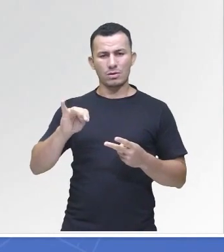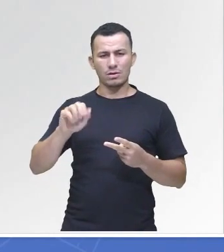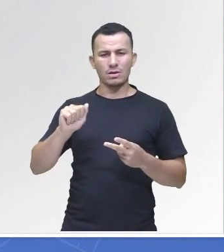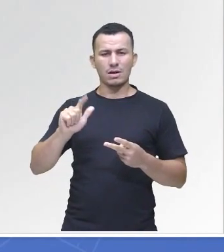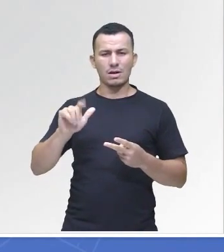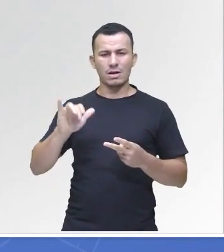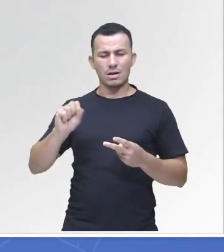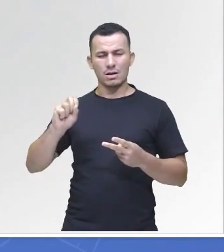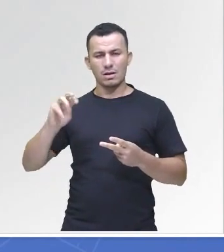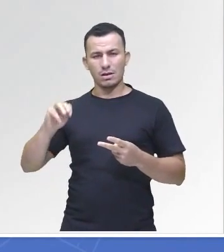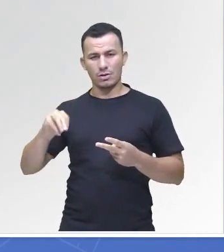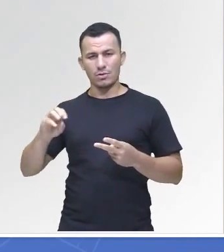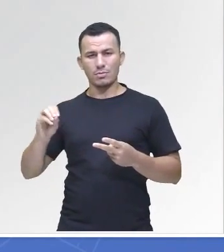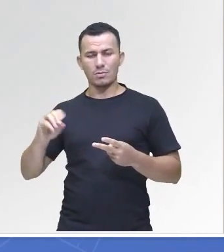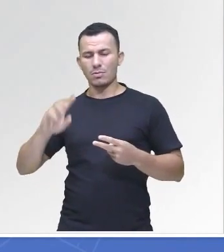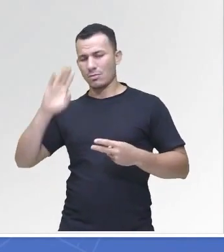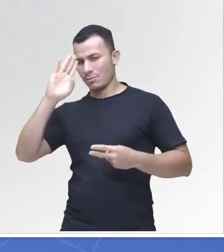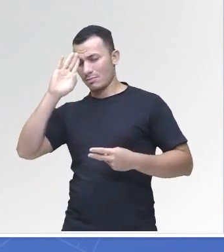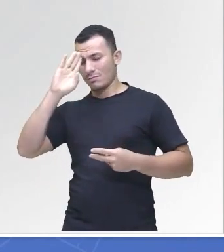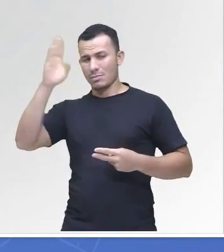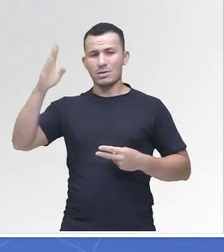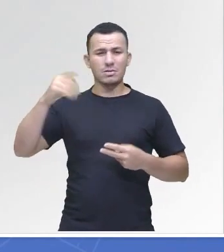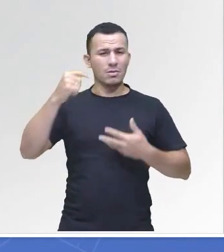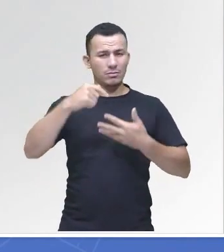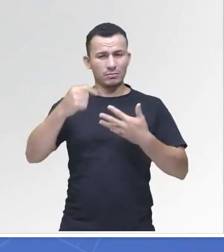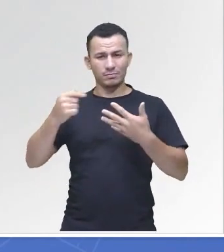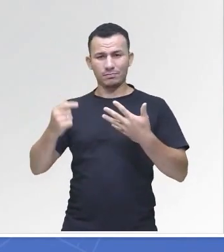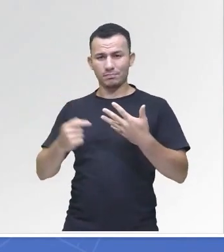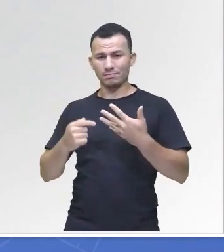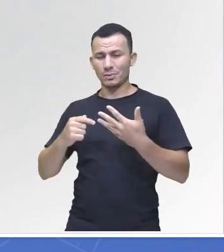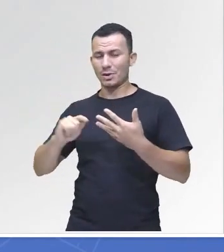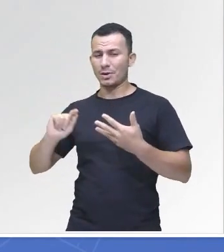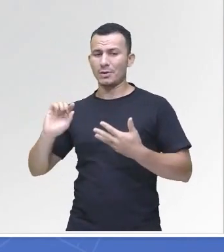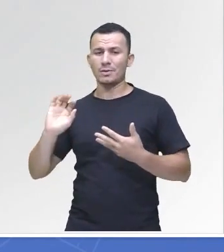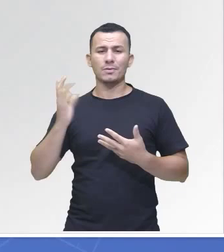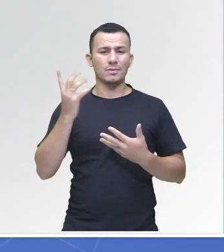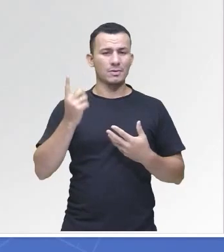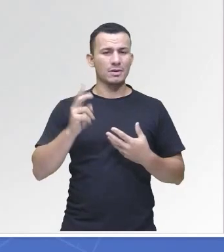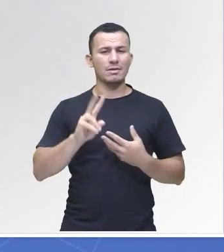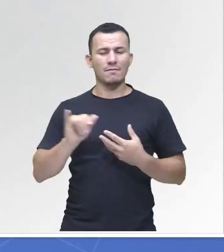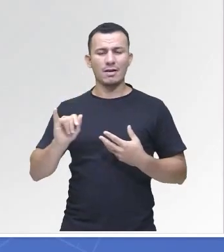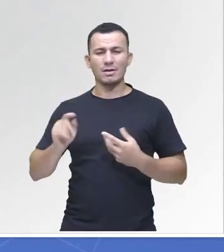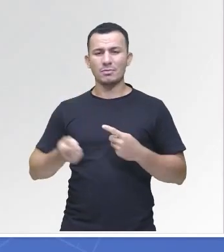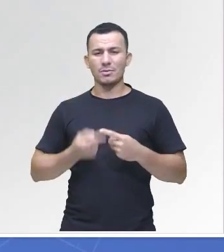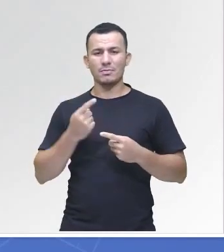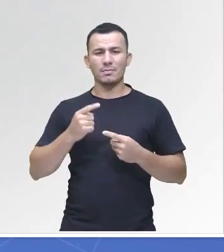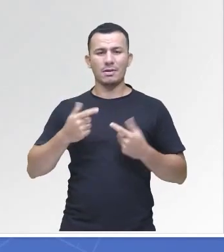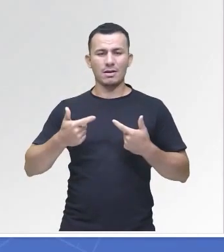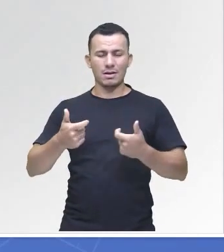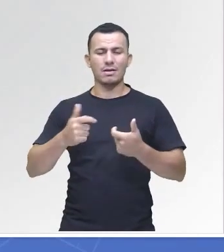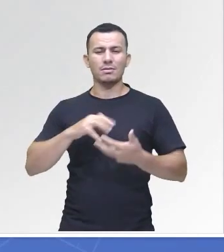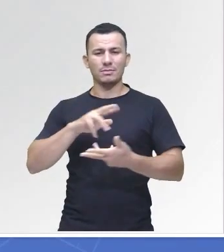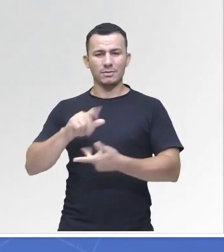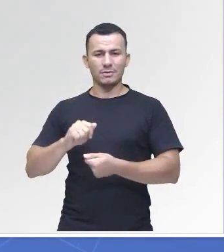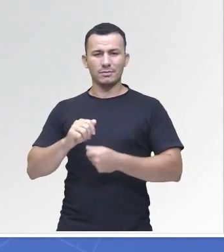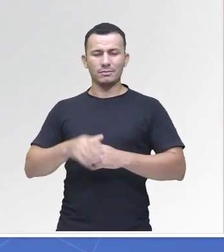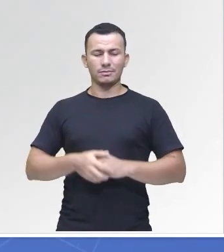os principais fatores que vão desencadear a Primeira Guerra Mundial. Vamos à nossa próxima questão?